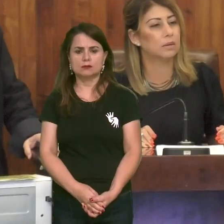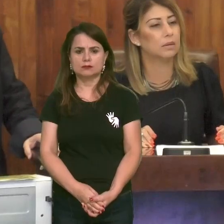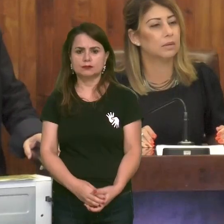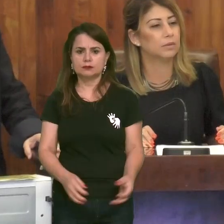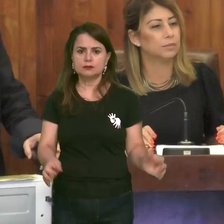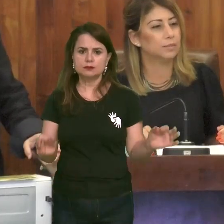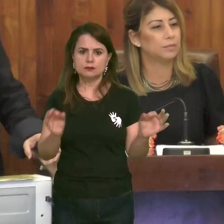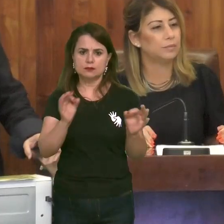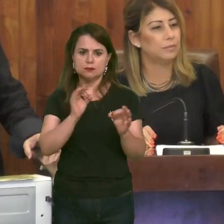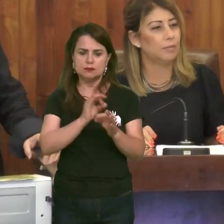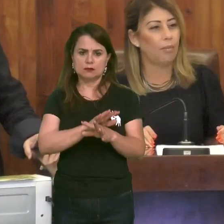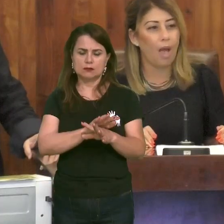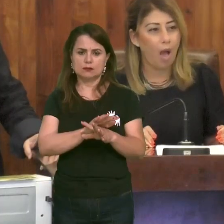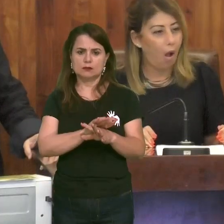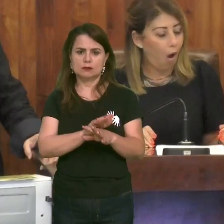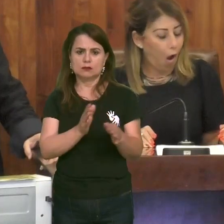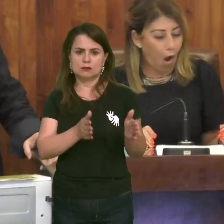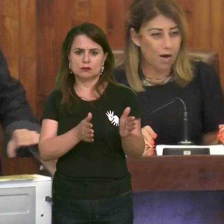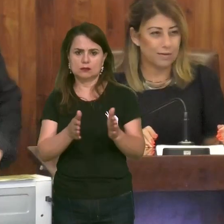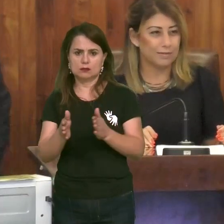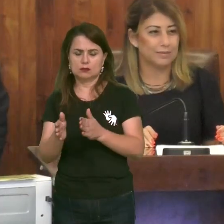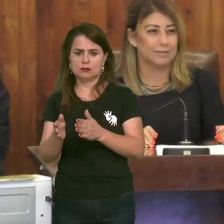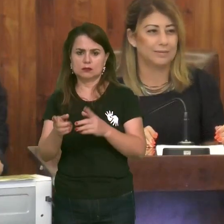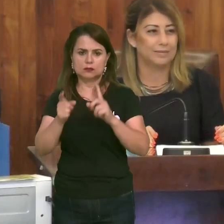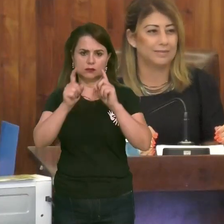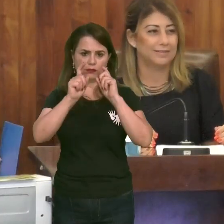encerramos assim o período expediente